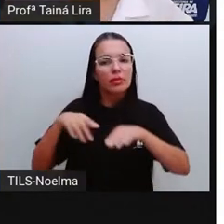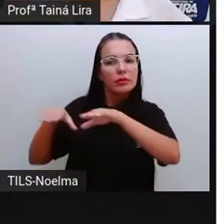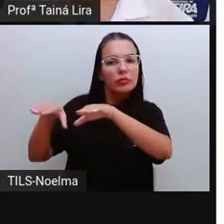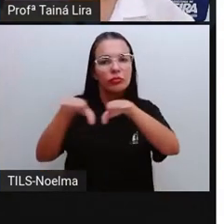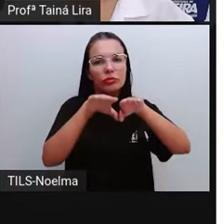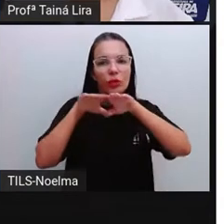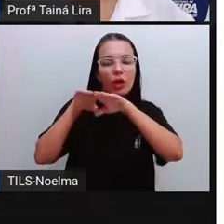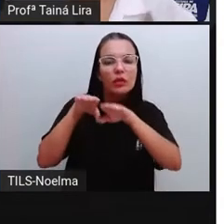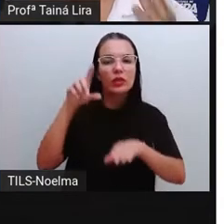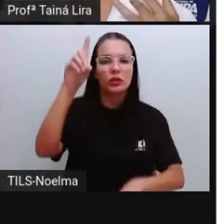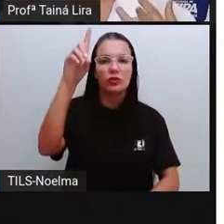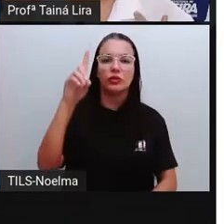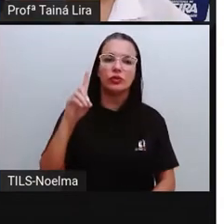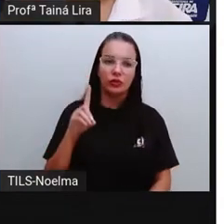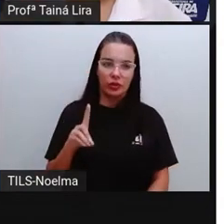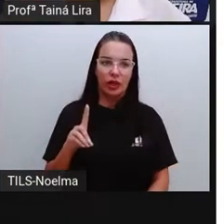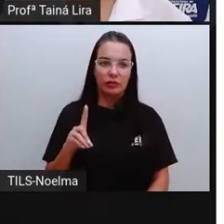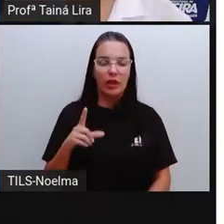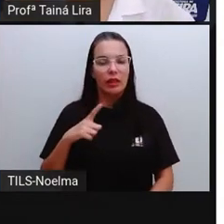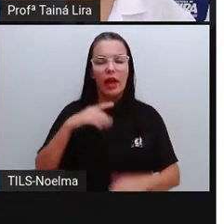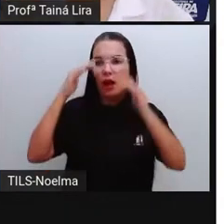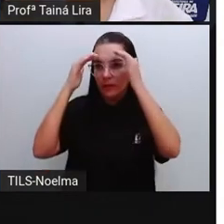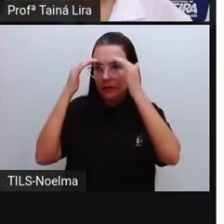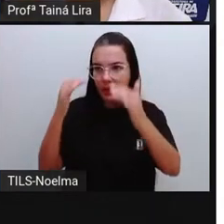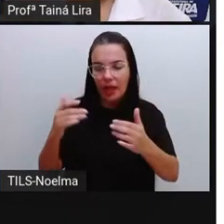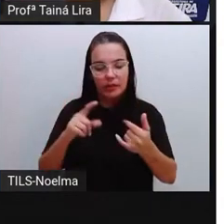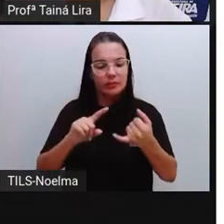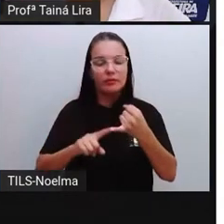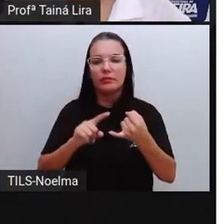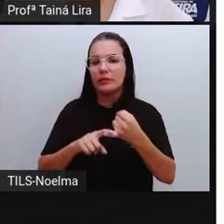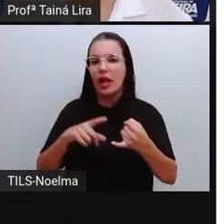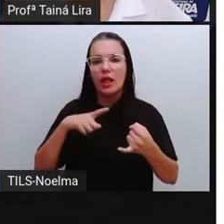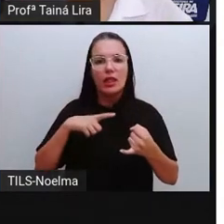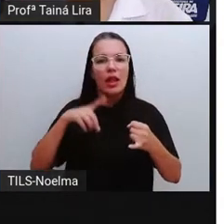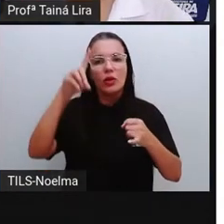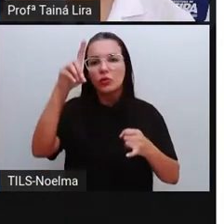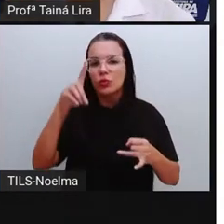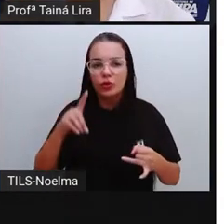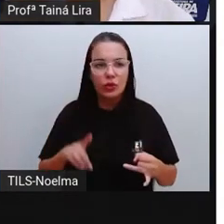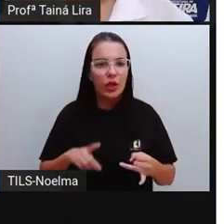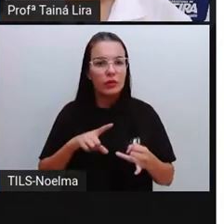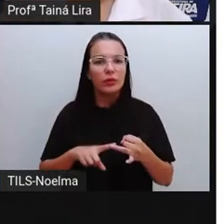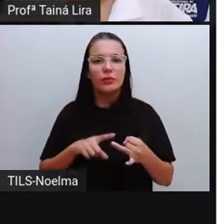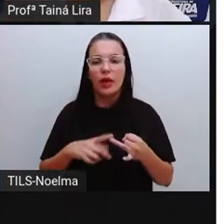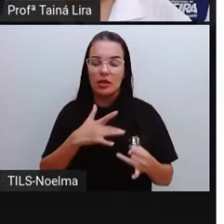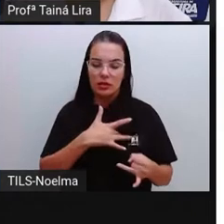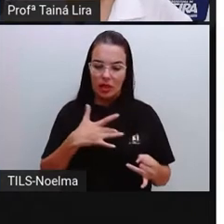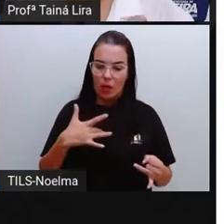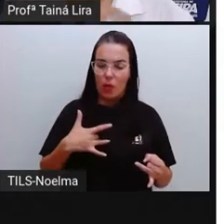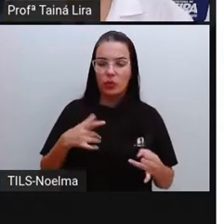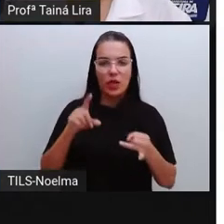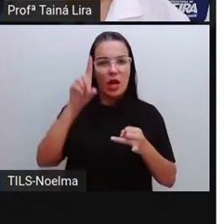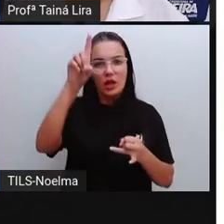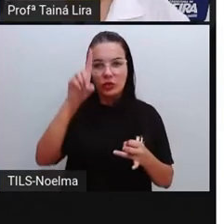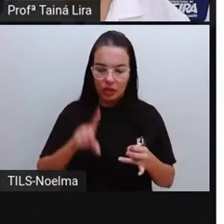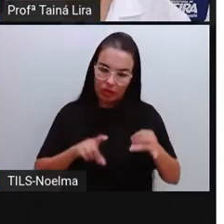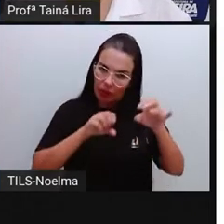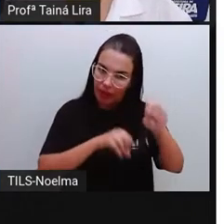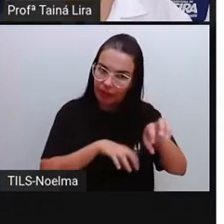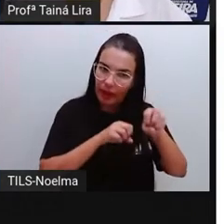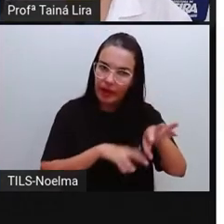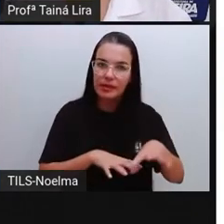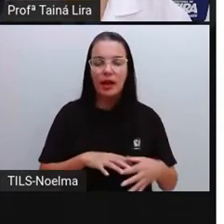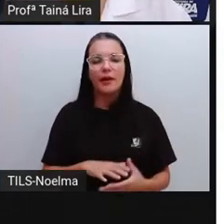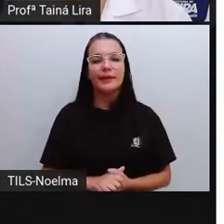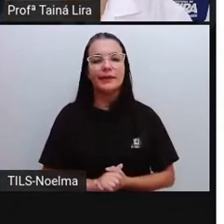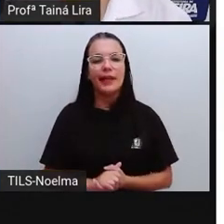os mesmos direitos, direito ao respeito, direito à dignidade, tá? Direito à saúde, tá bom?